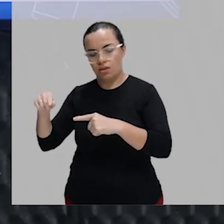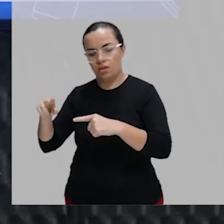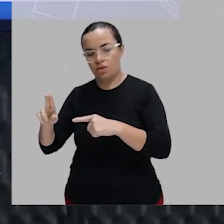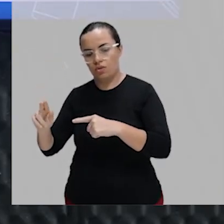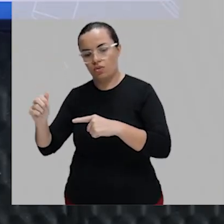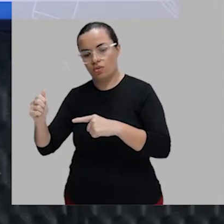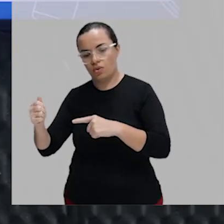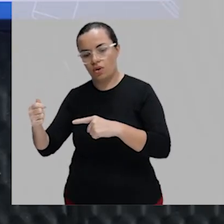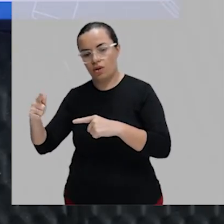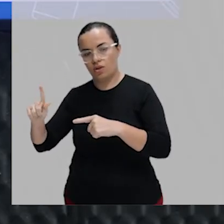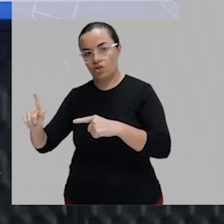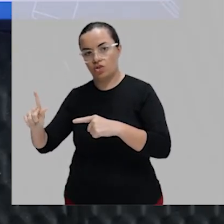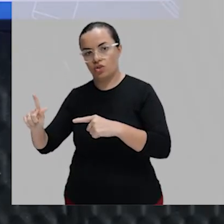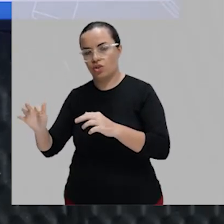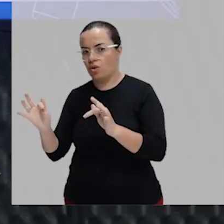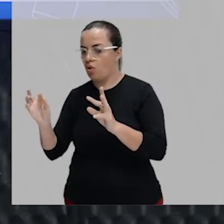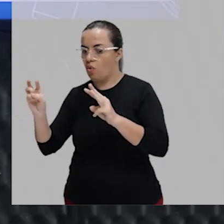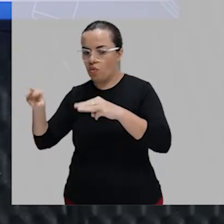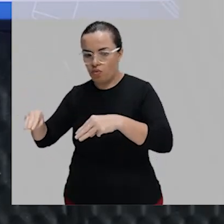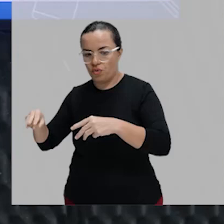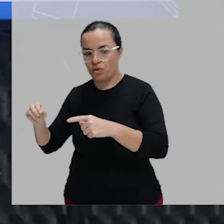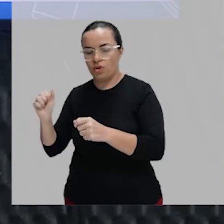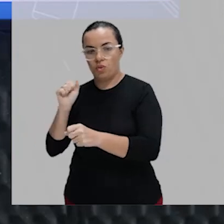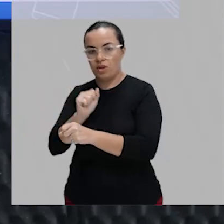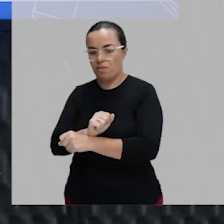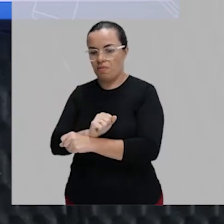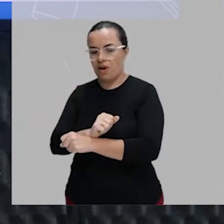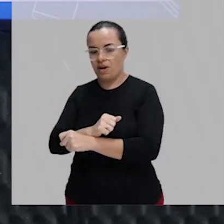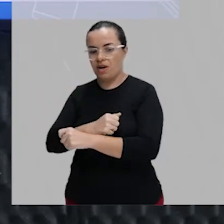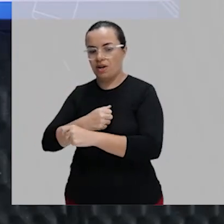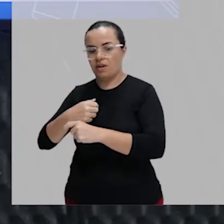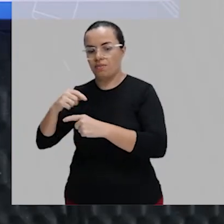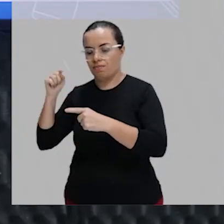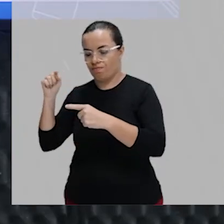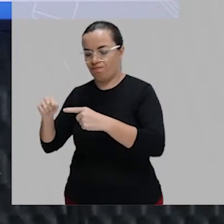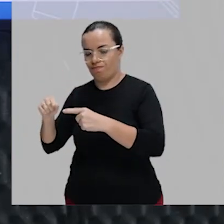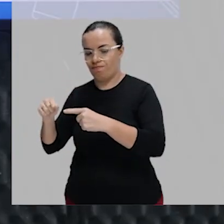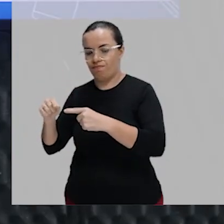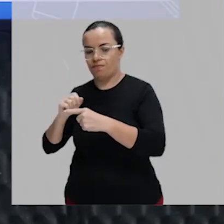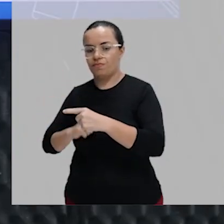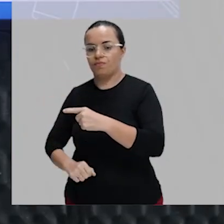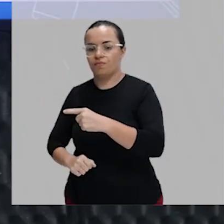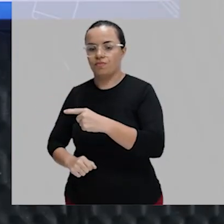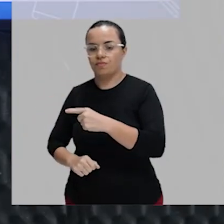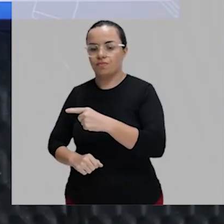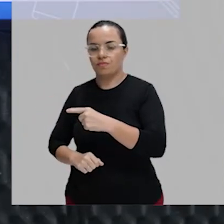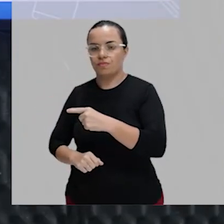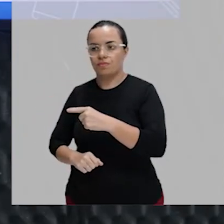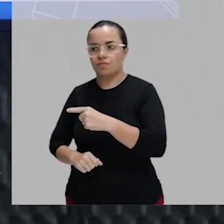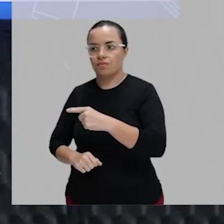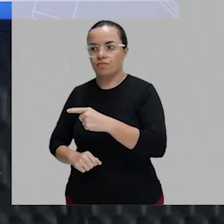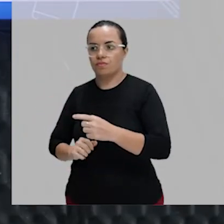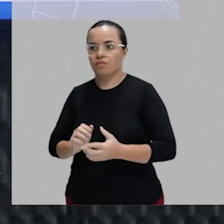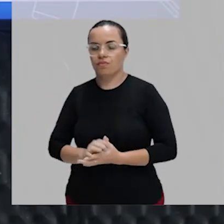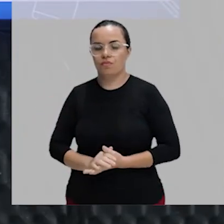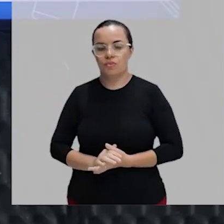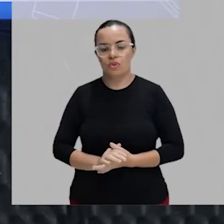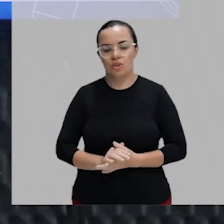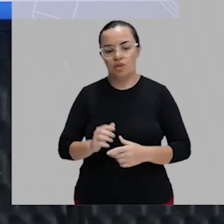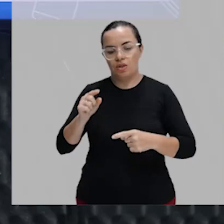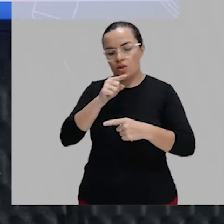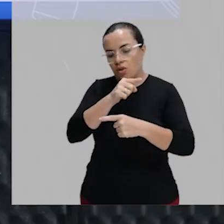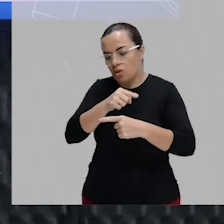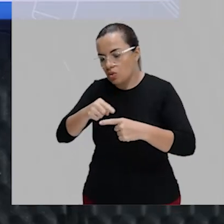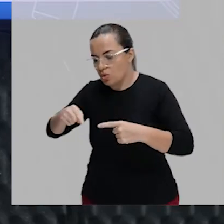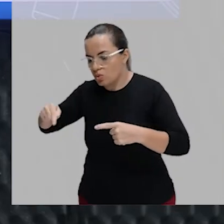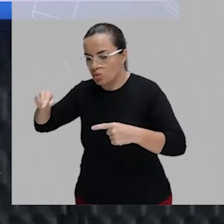término, UAG, ok? Então, isso aqui, pessoal, que está em verde, é a